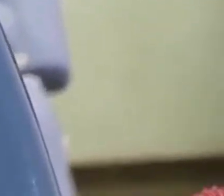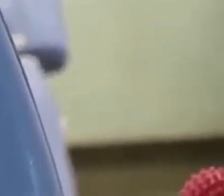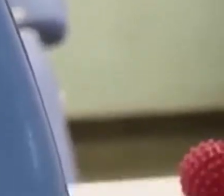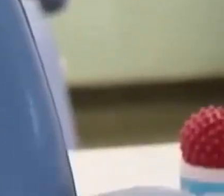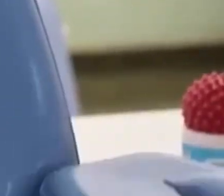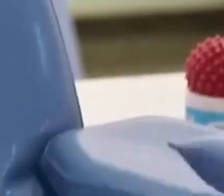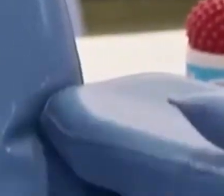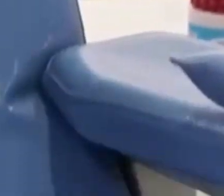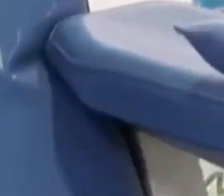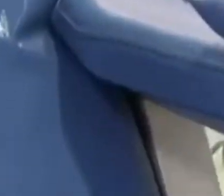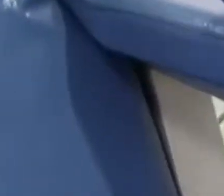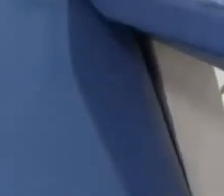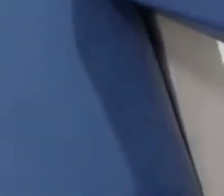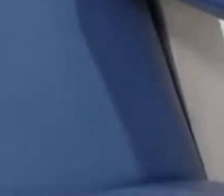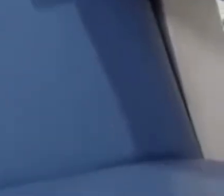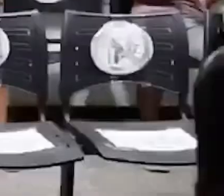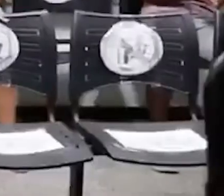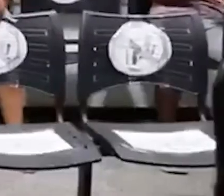tchau.